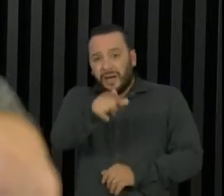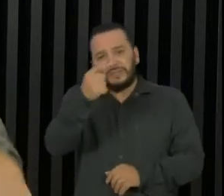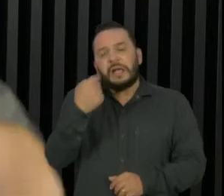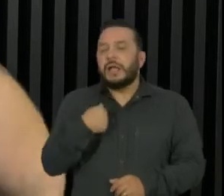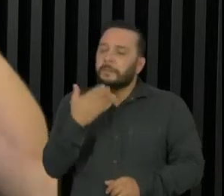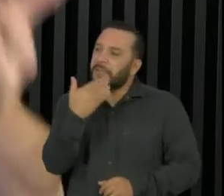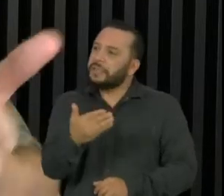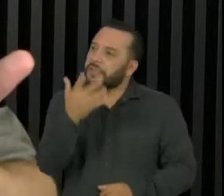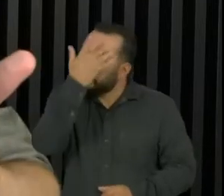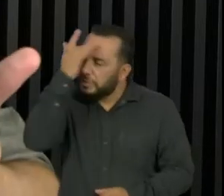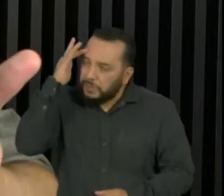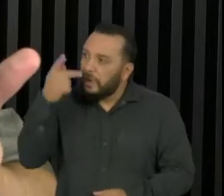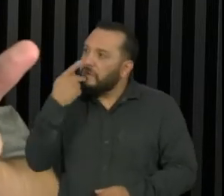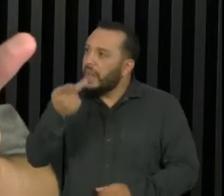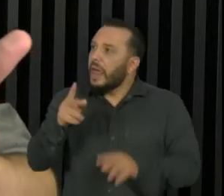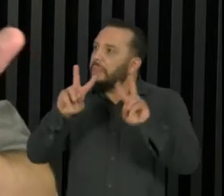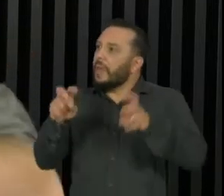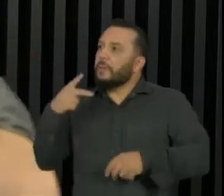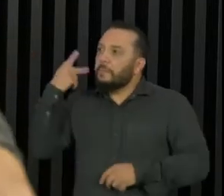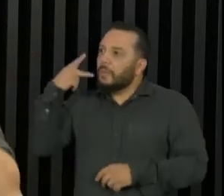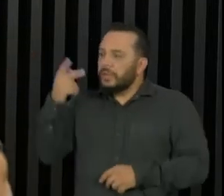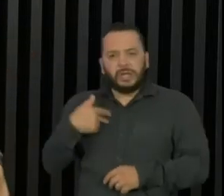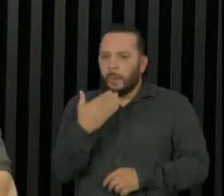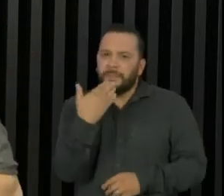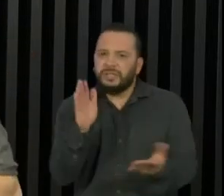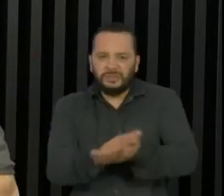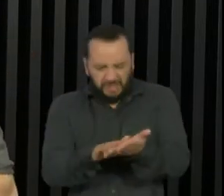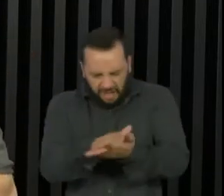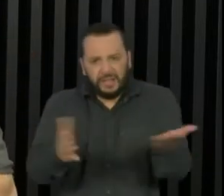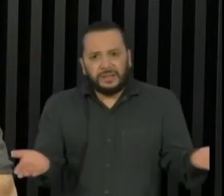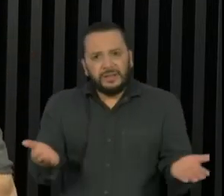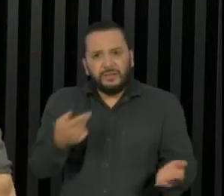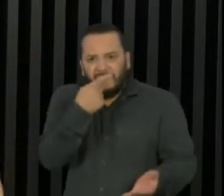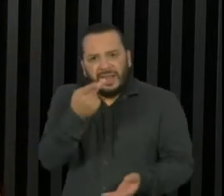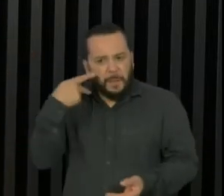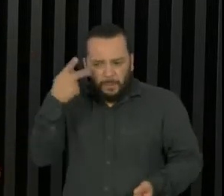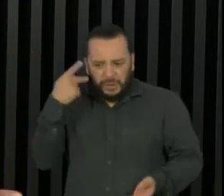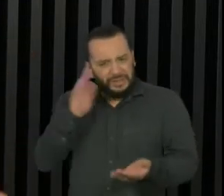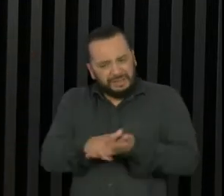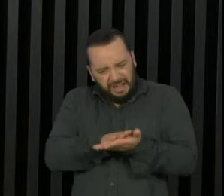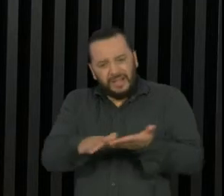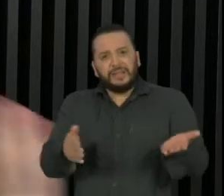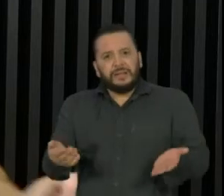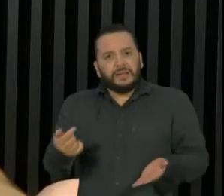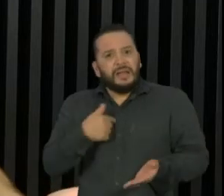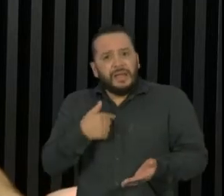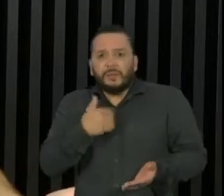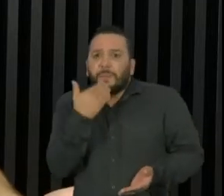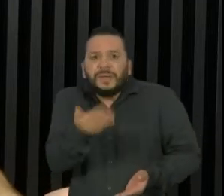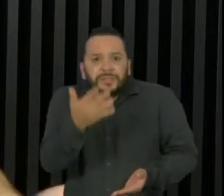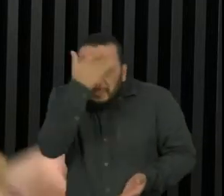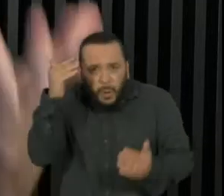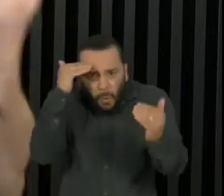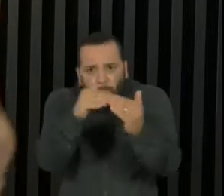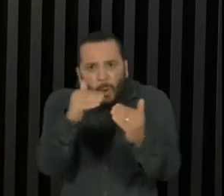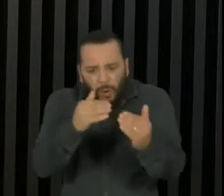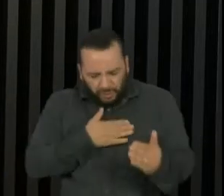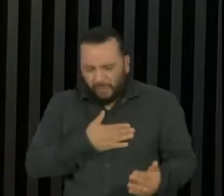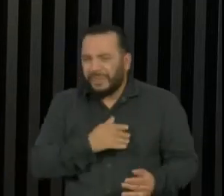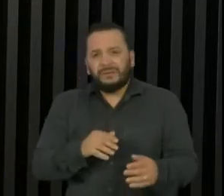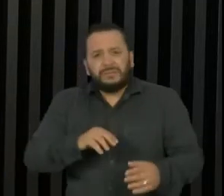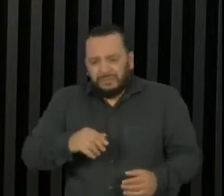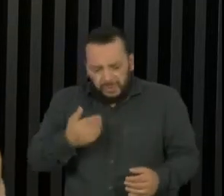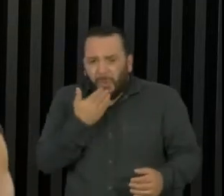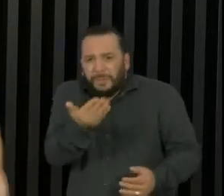pessoas falarem sobre política. Eu não estou pedindo para ninguém falar sobre política. Eu não teria essa audácia. Eu não estou pedindo nem para ninguém concordar comigo. Não é para você